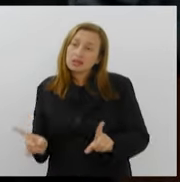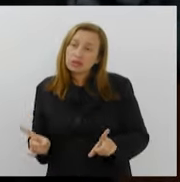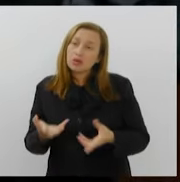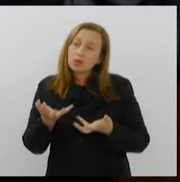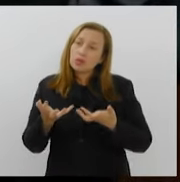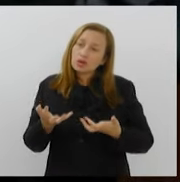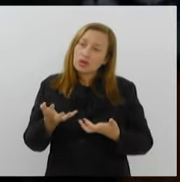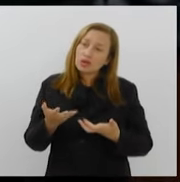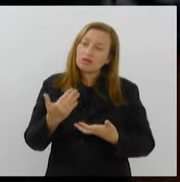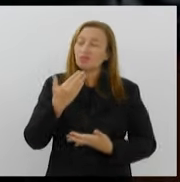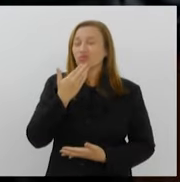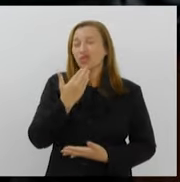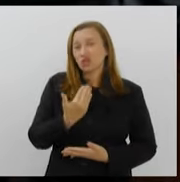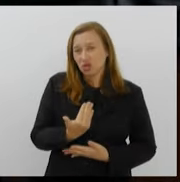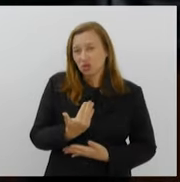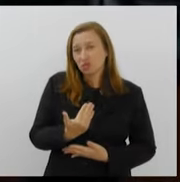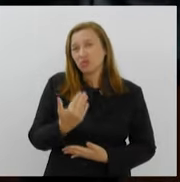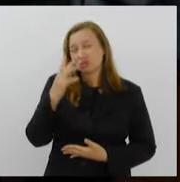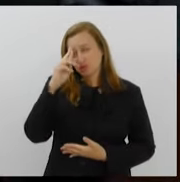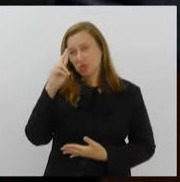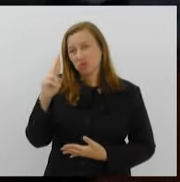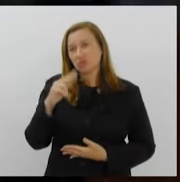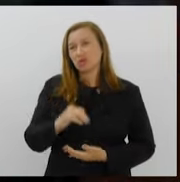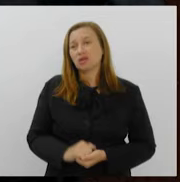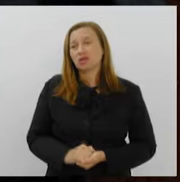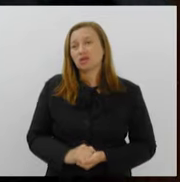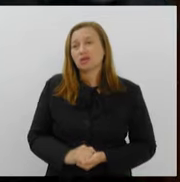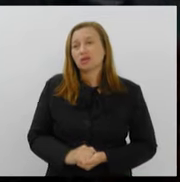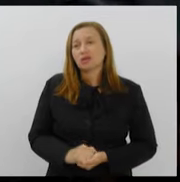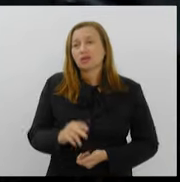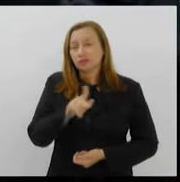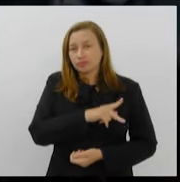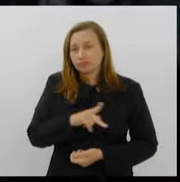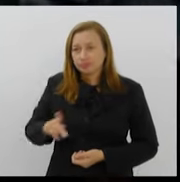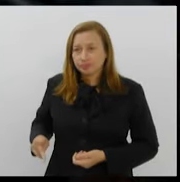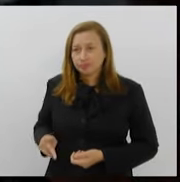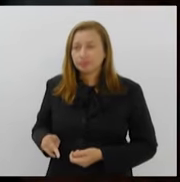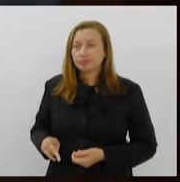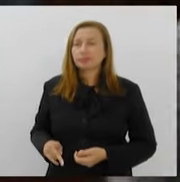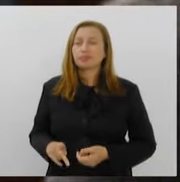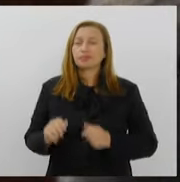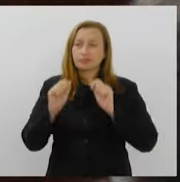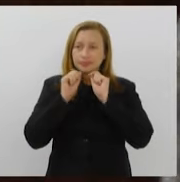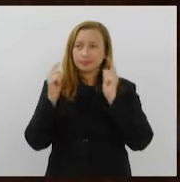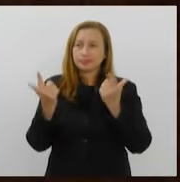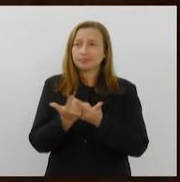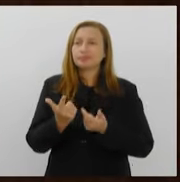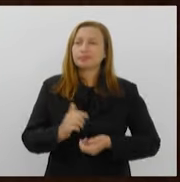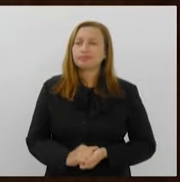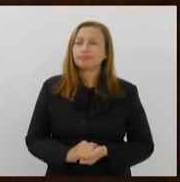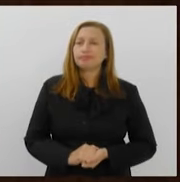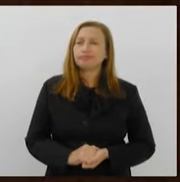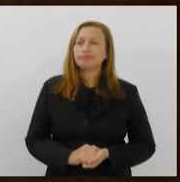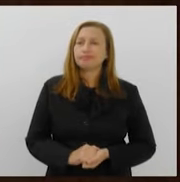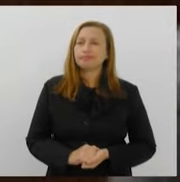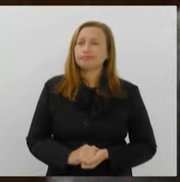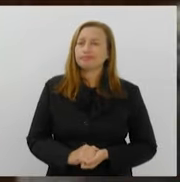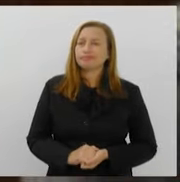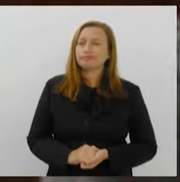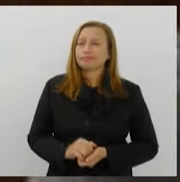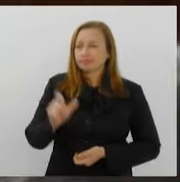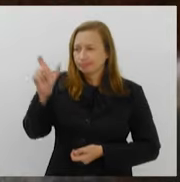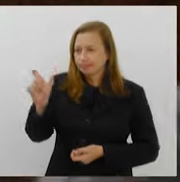quero fazer uma solicitação ao senhor, como presidente aqui da nossa casa, como uma pessoa